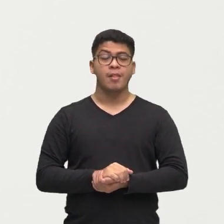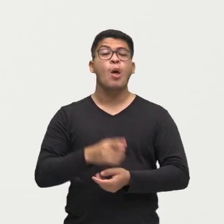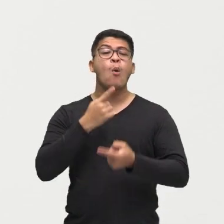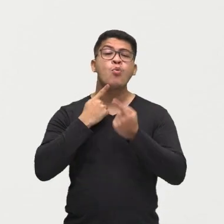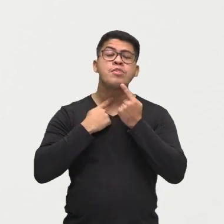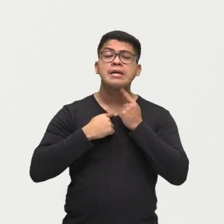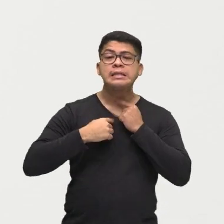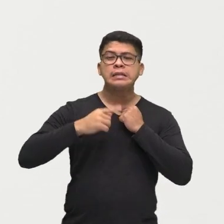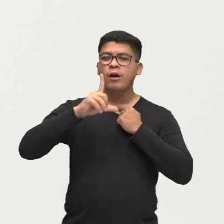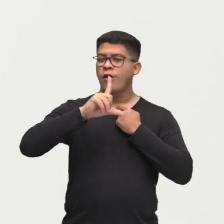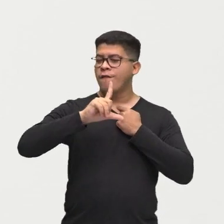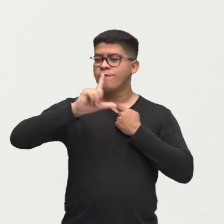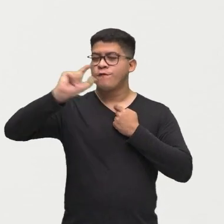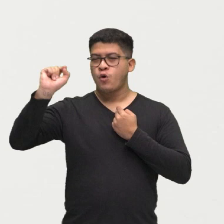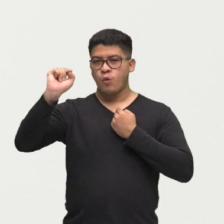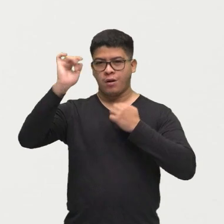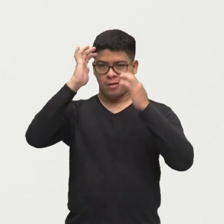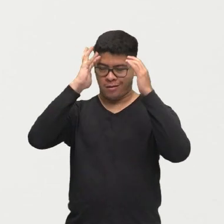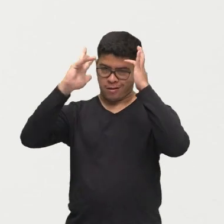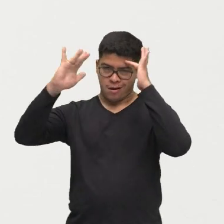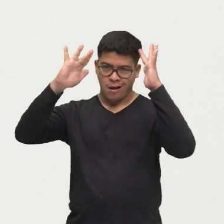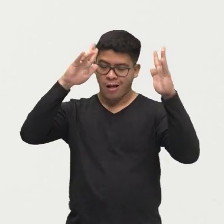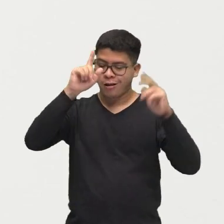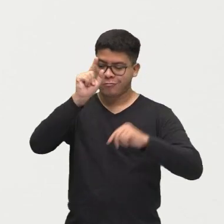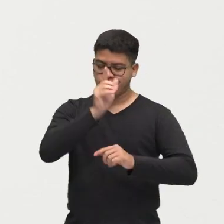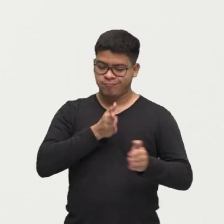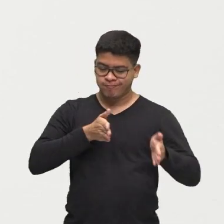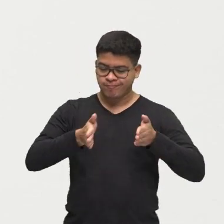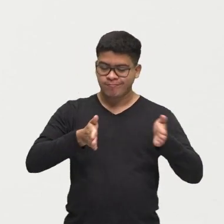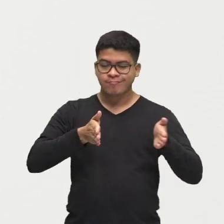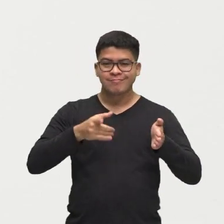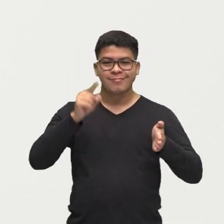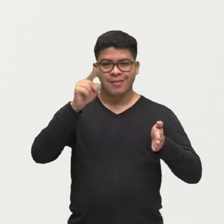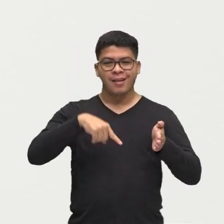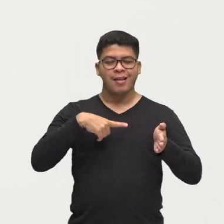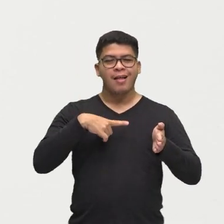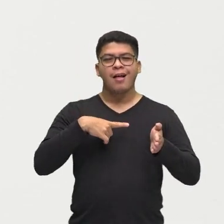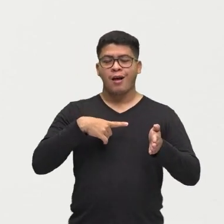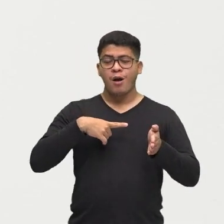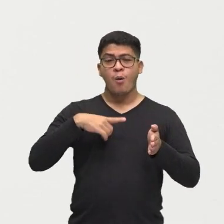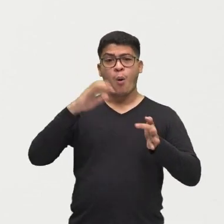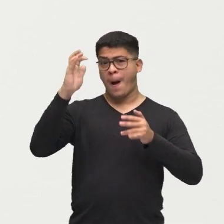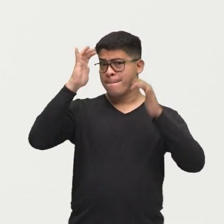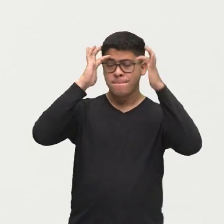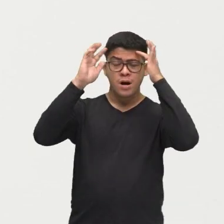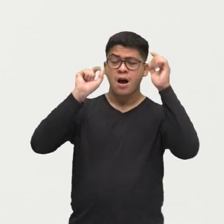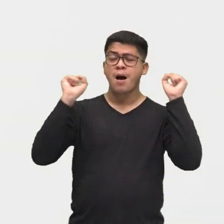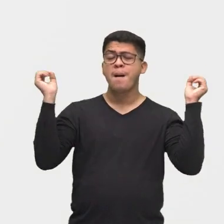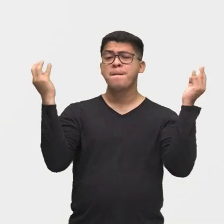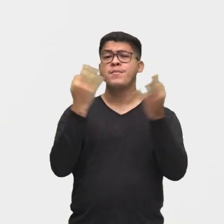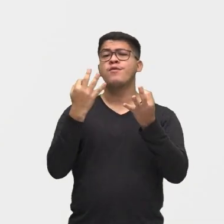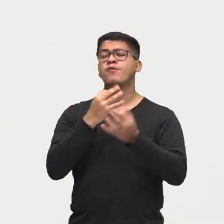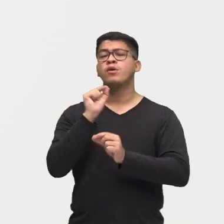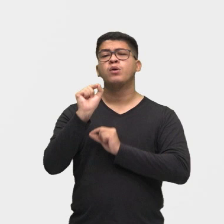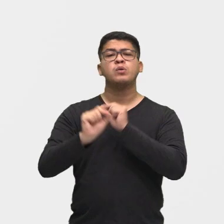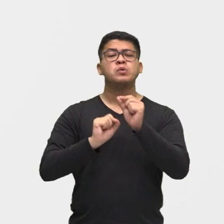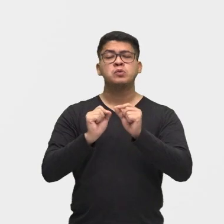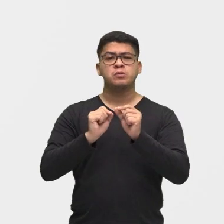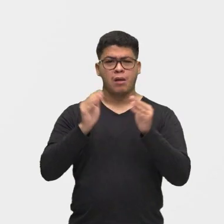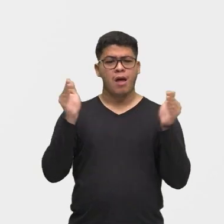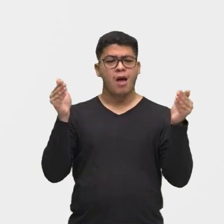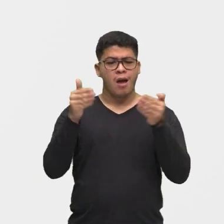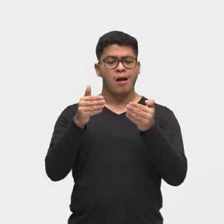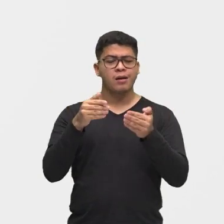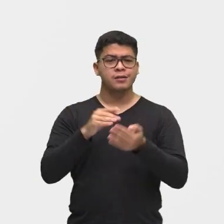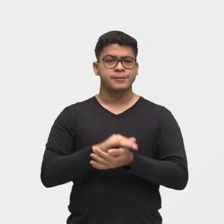Desejo de fuga da realidade para uma realidade, vamos dizer, perfeita, que era isso que ele buscava.